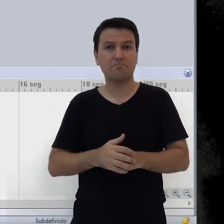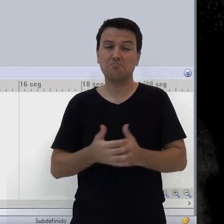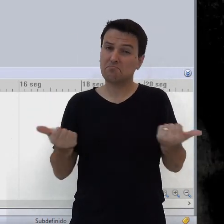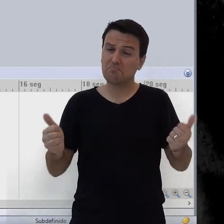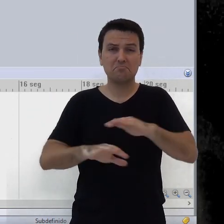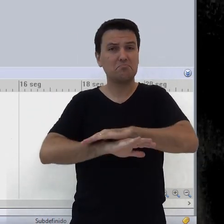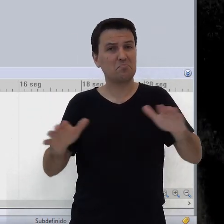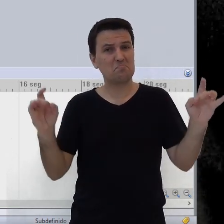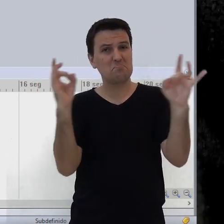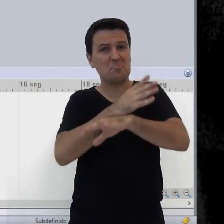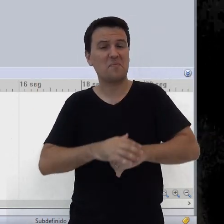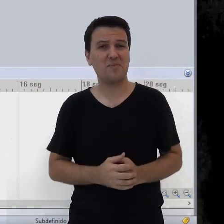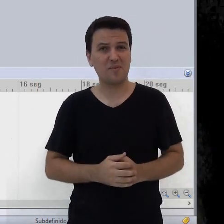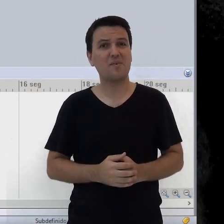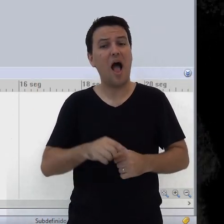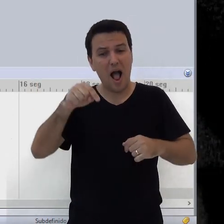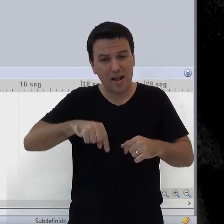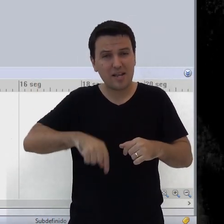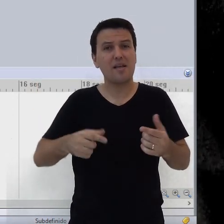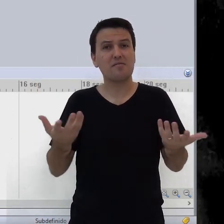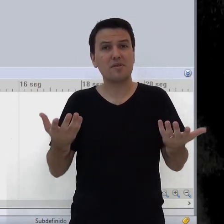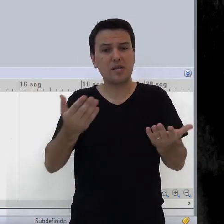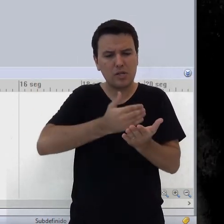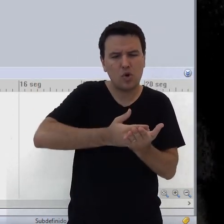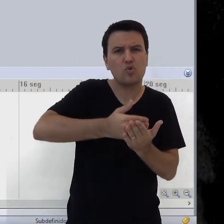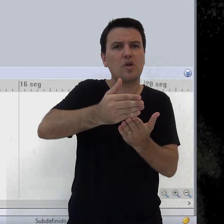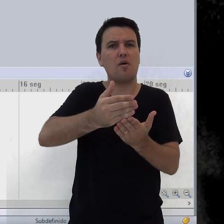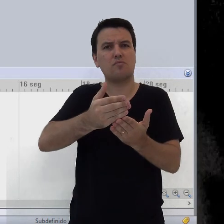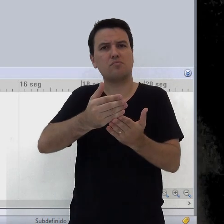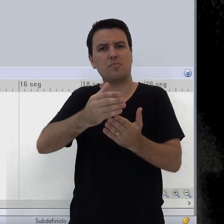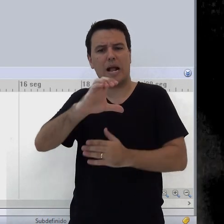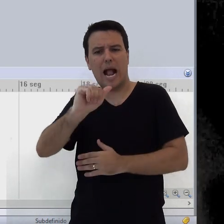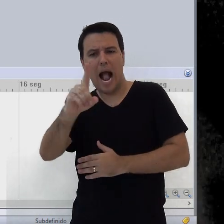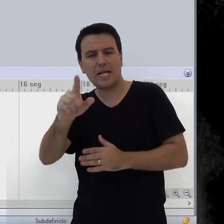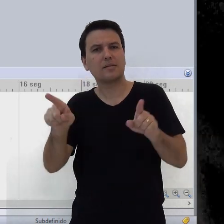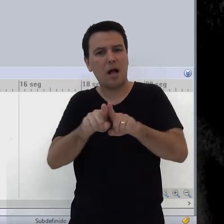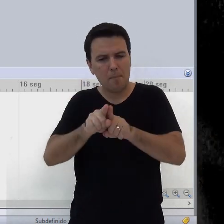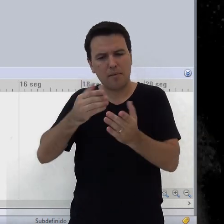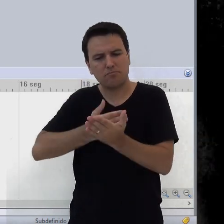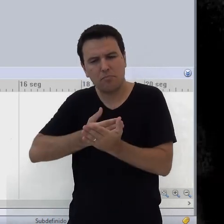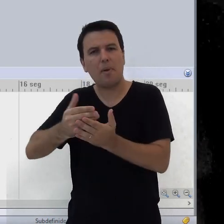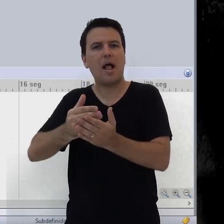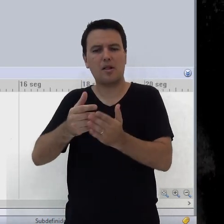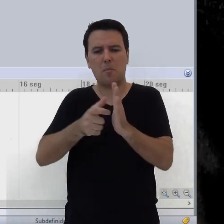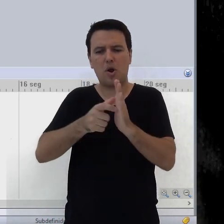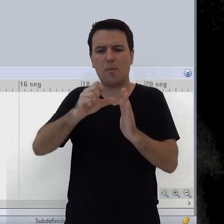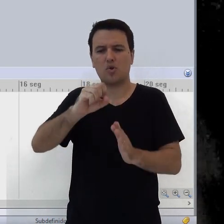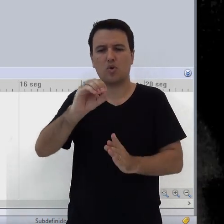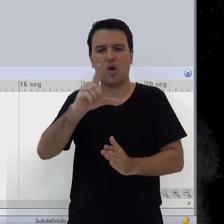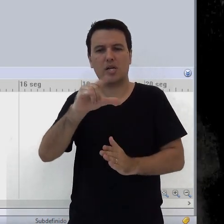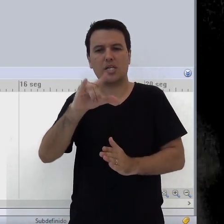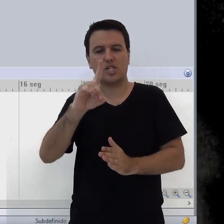isso, pessoal. Então, esse foi a nossa introdução ao CAD, introdução